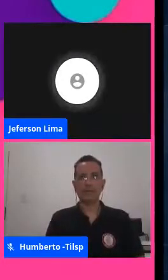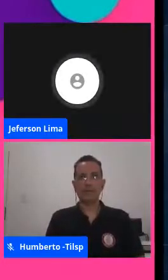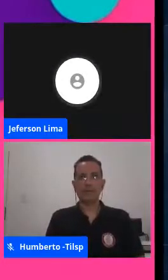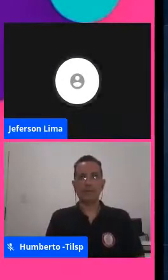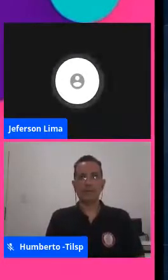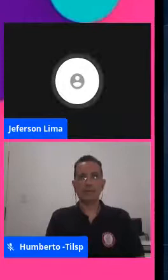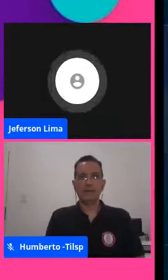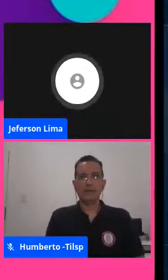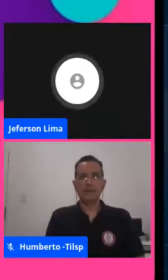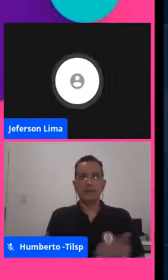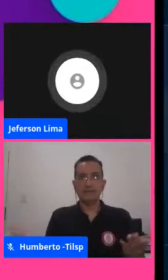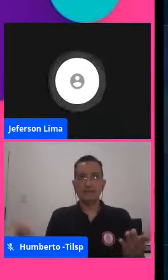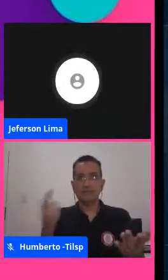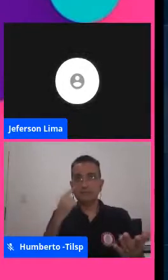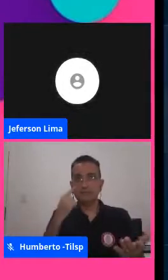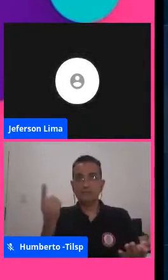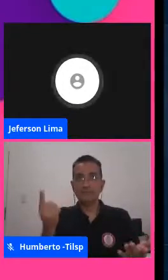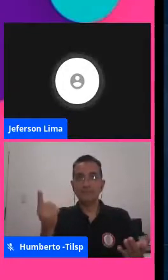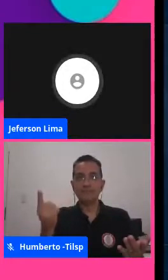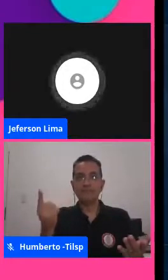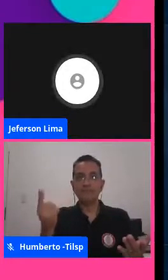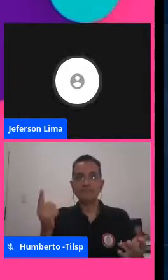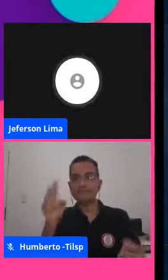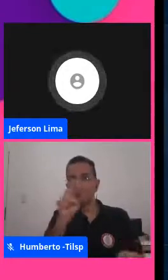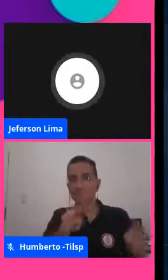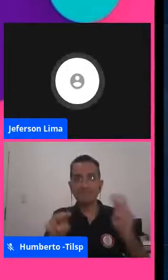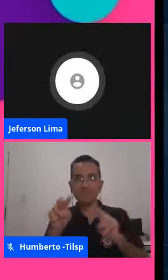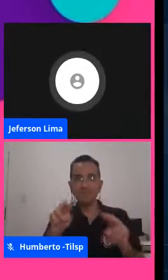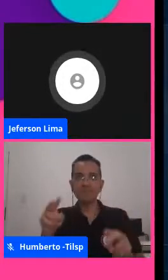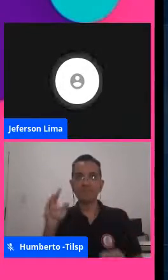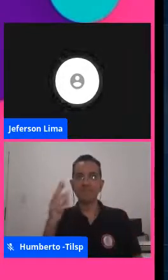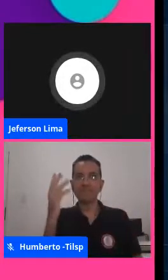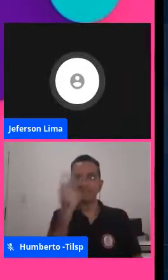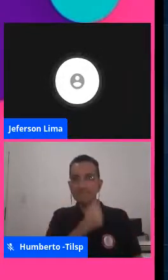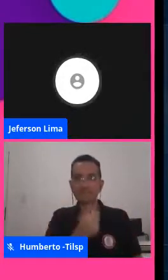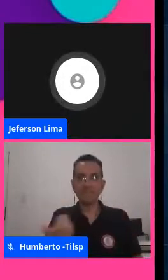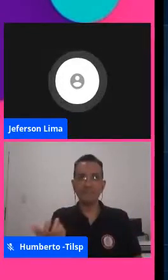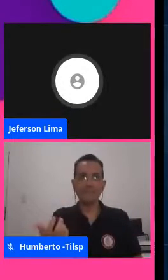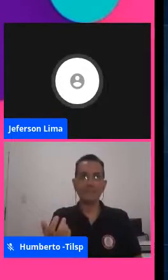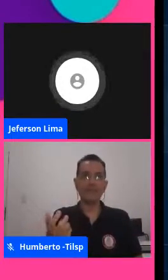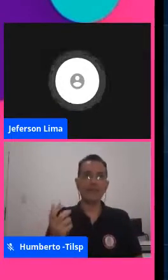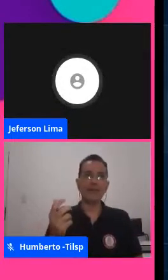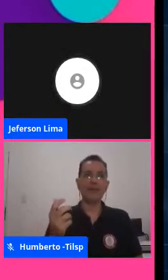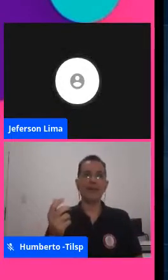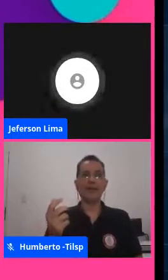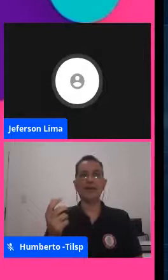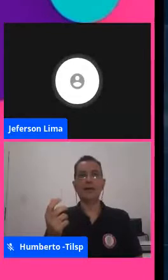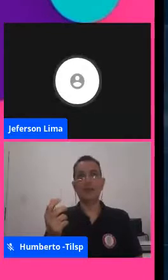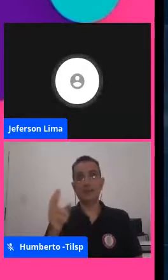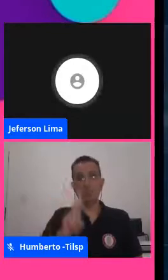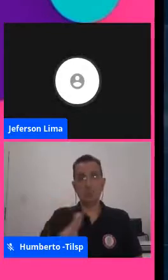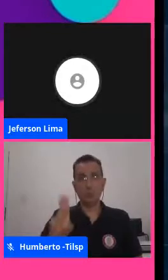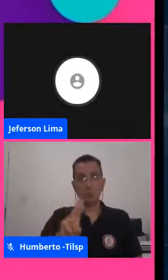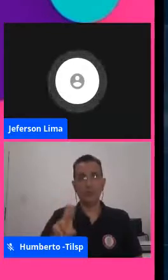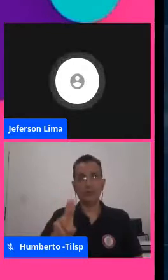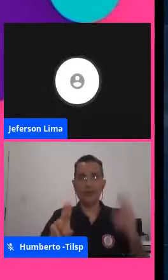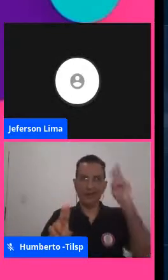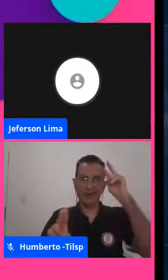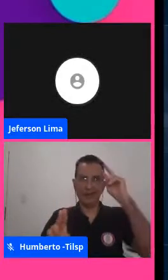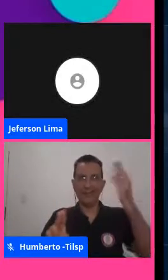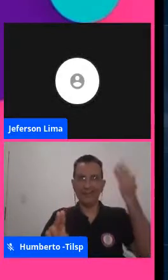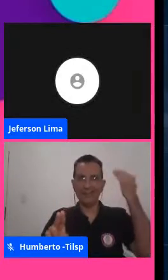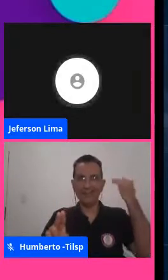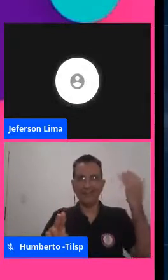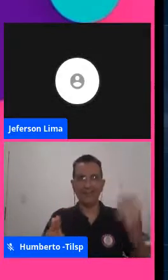E tá aqui, nosso ambiente distanciado, bonitinho aqui, já no plano Blaze, para a gente poder utilizar aquele recurso que eu falei, que são as Cloud